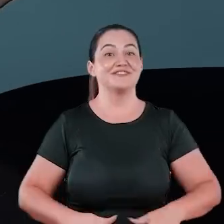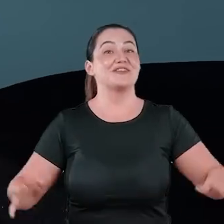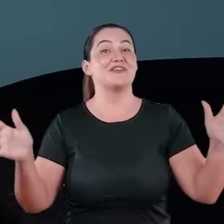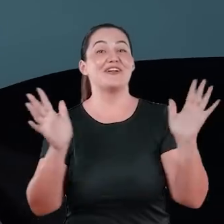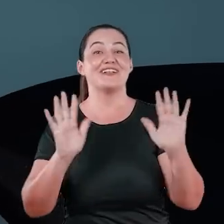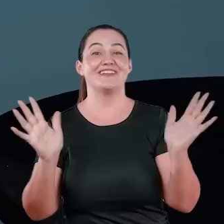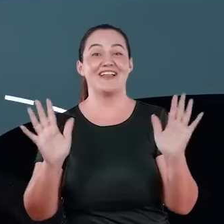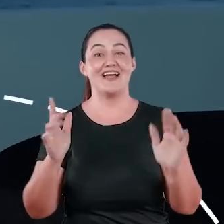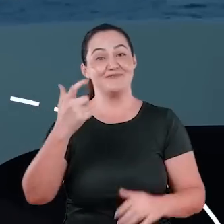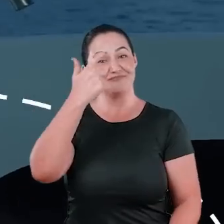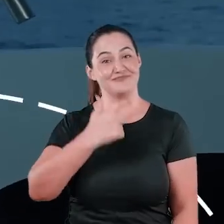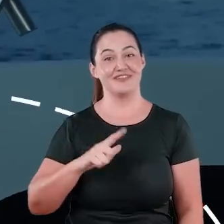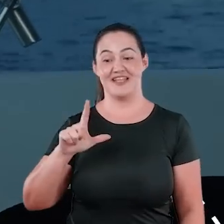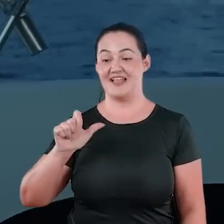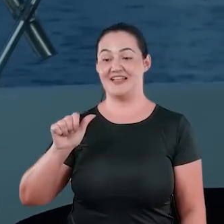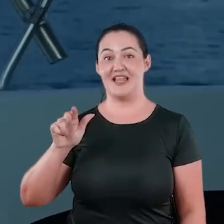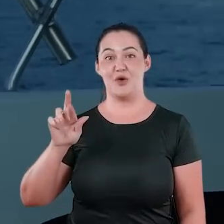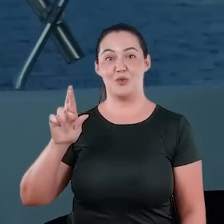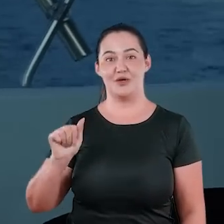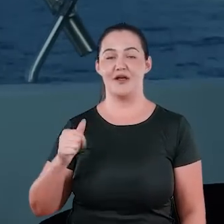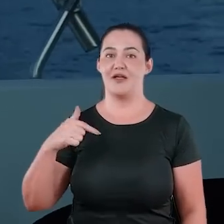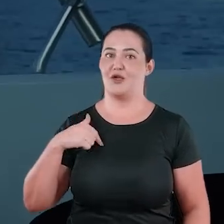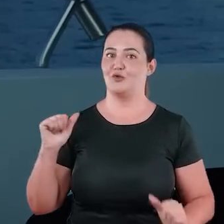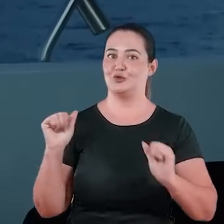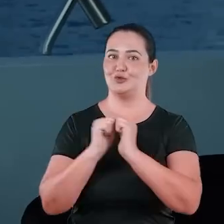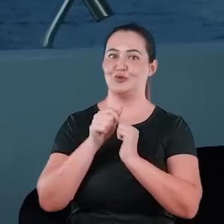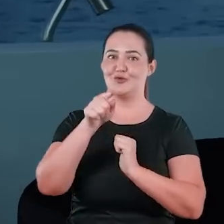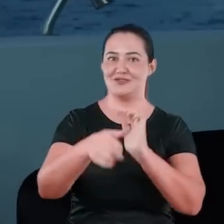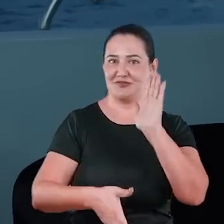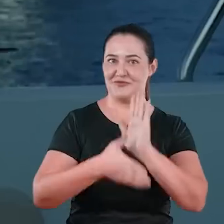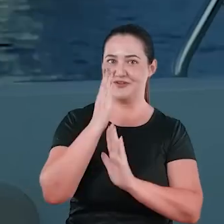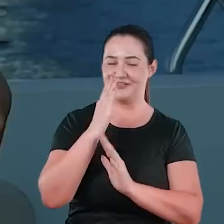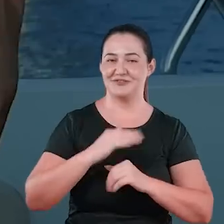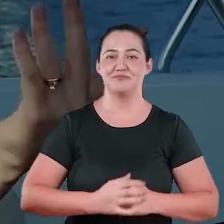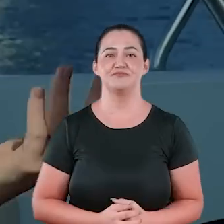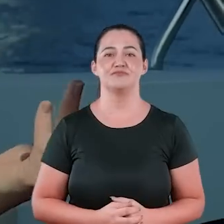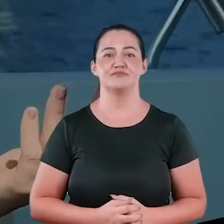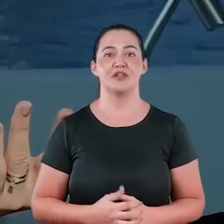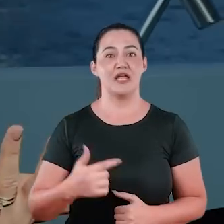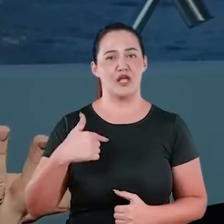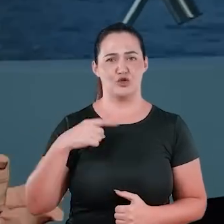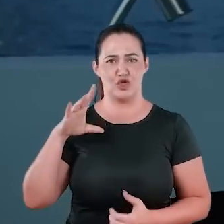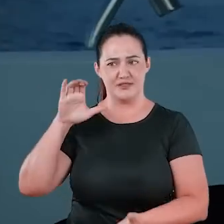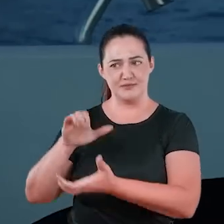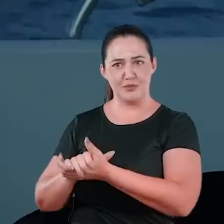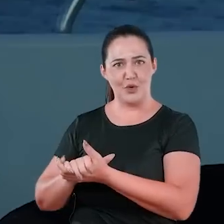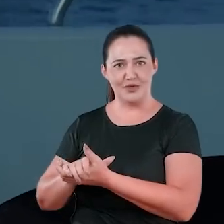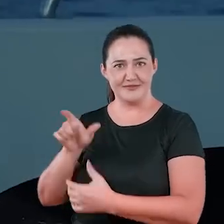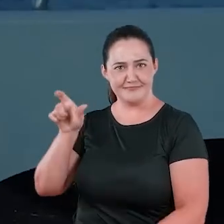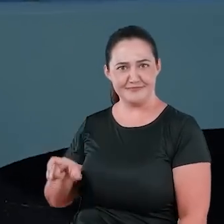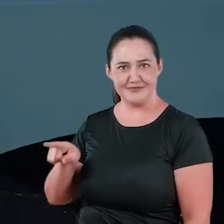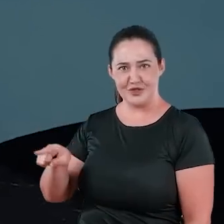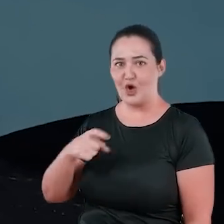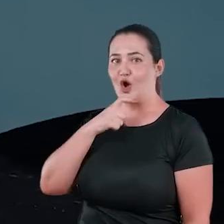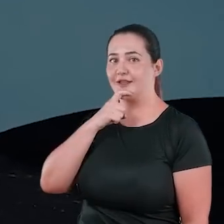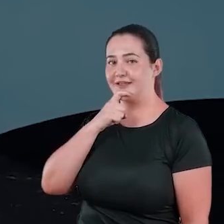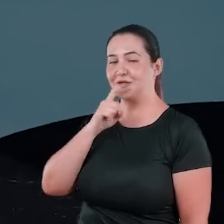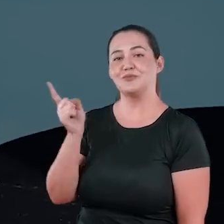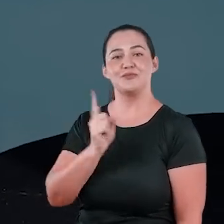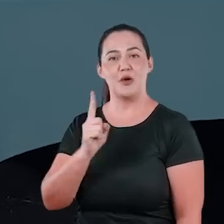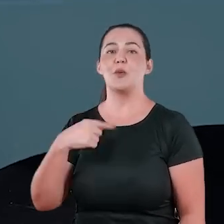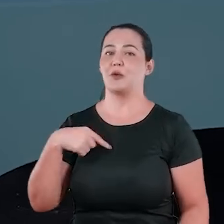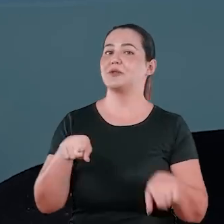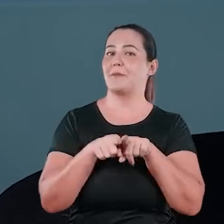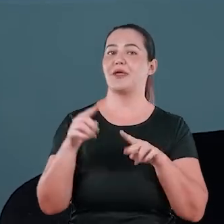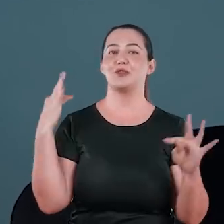Olá pessoal, eu sou a Laura Silva e eu vou embarcar junto com vocês nessa viagem. Não só como esposa do Rodrigo Silva, mas também como a guia